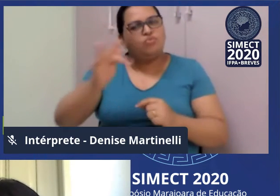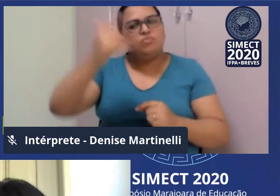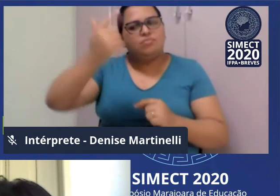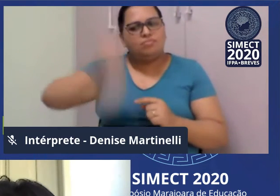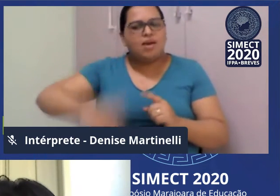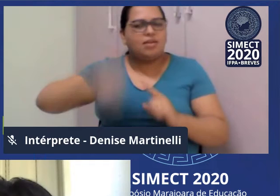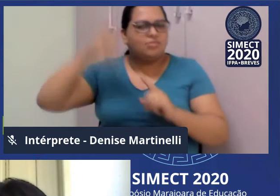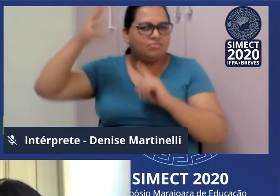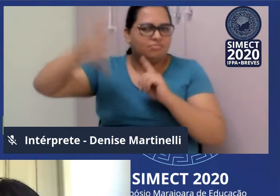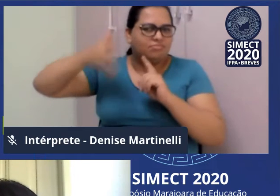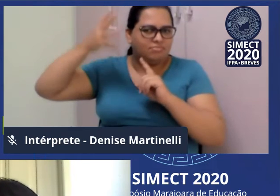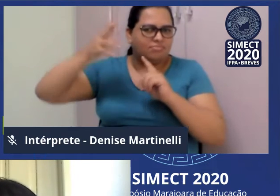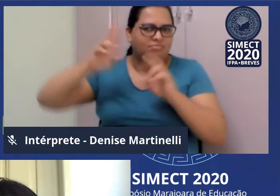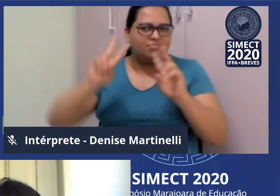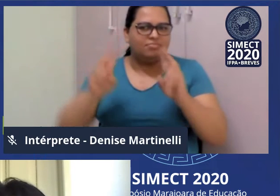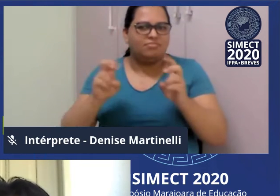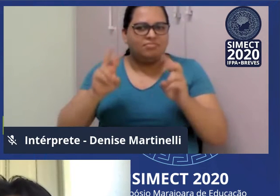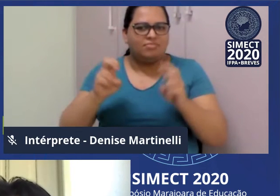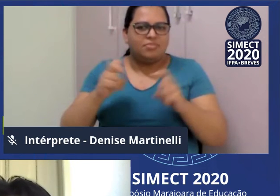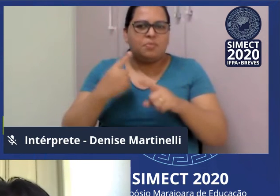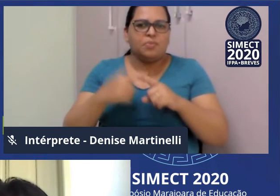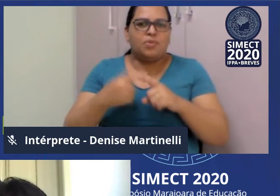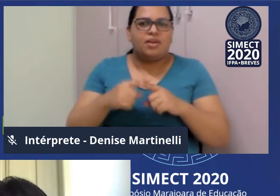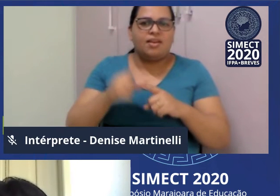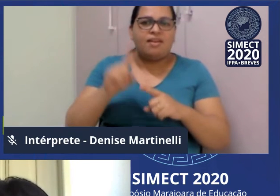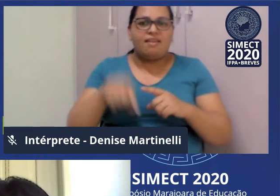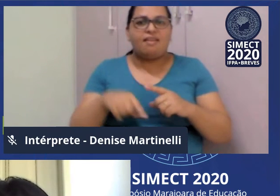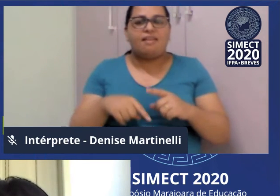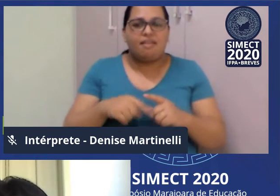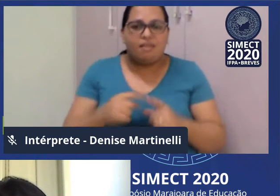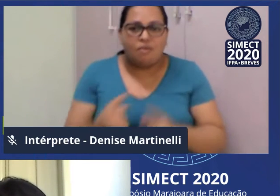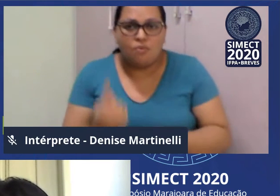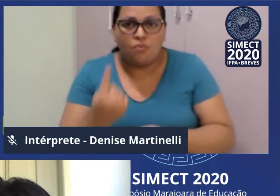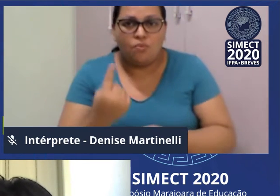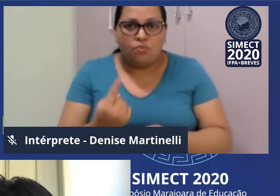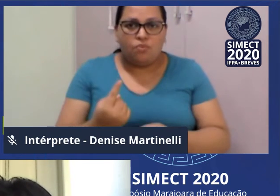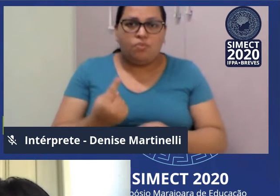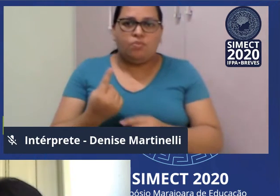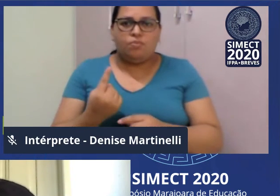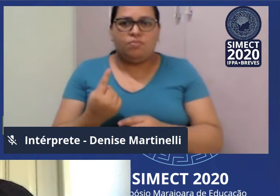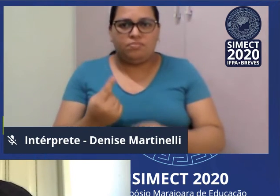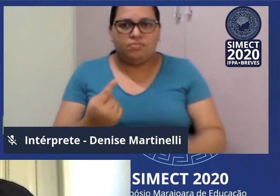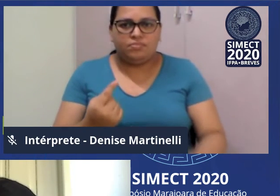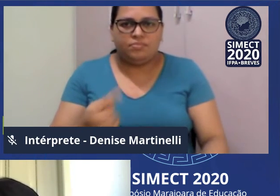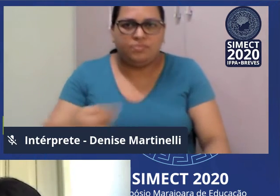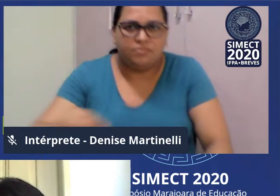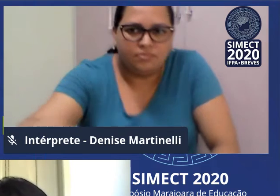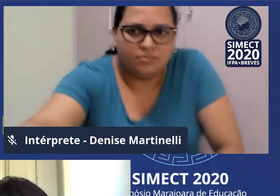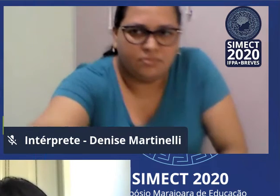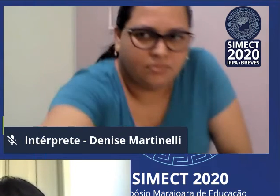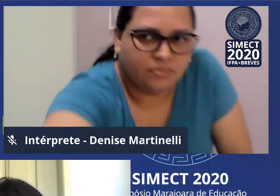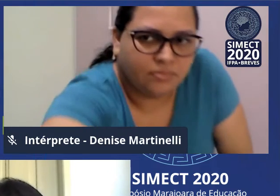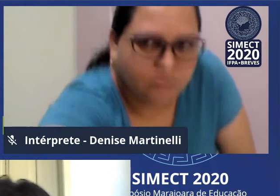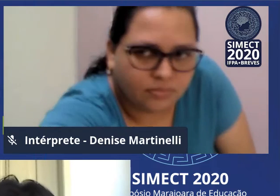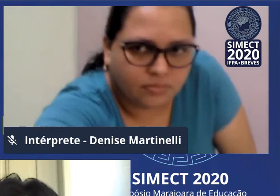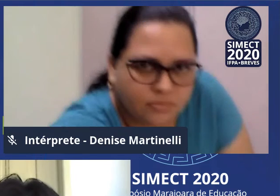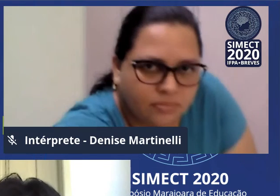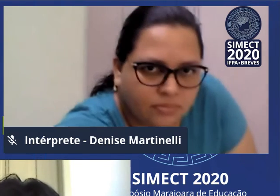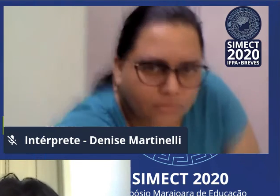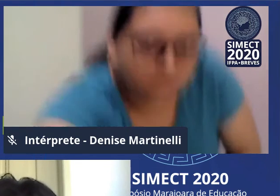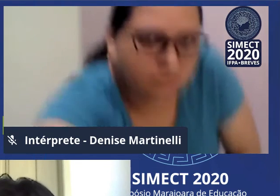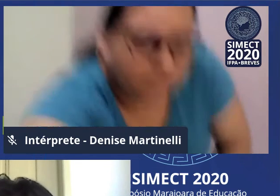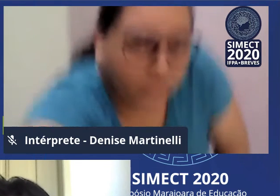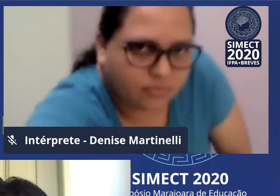que é uma das potencialidades, da nossa região, da região do Marajó como um todo,